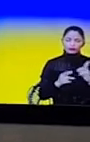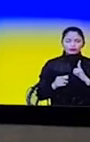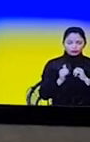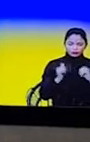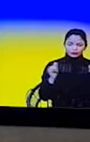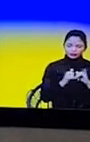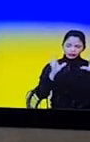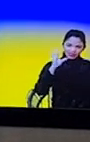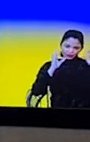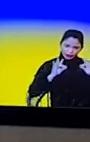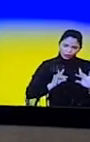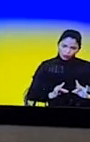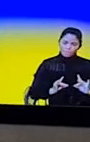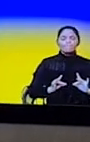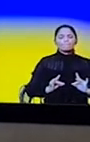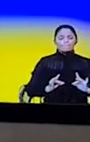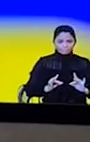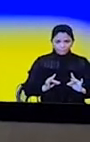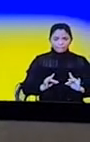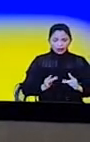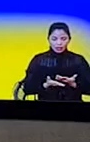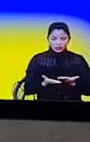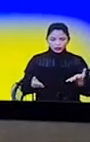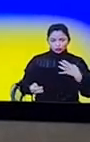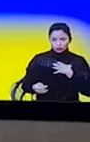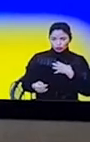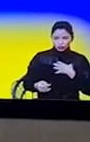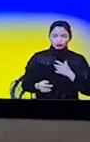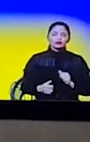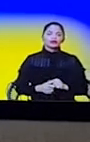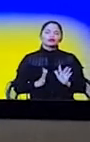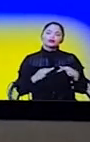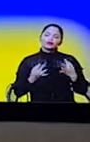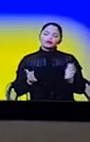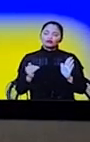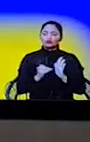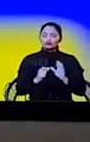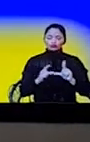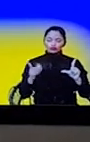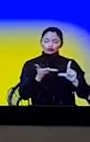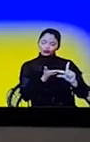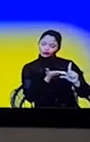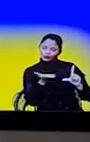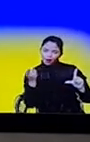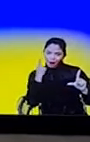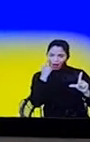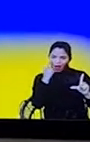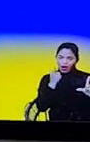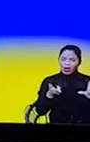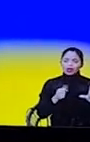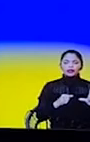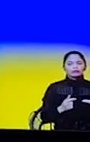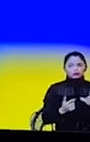vai detalhar muito mais, mas basicamente essa é a mecânica. E aí, por fim, no último slide, a gente